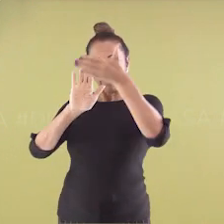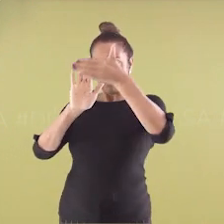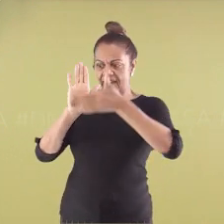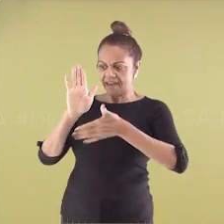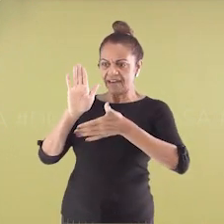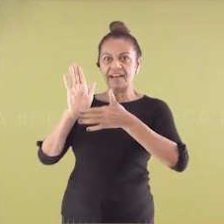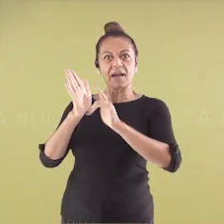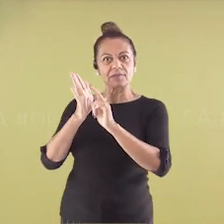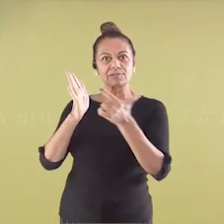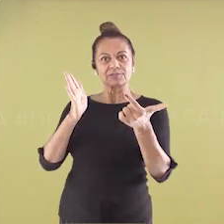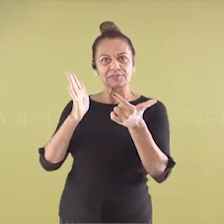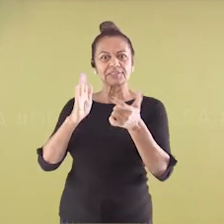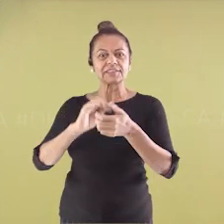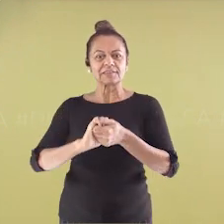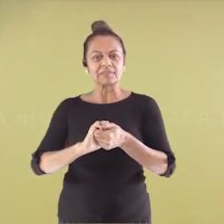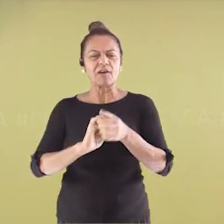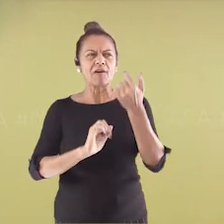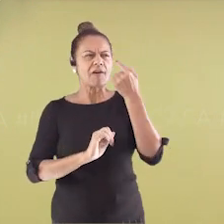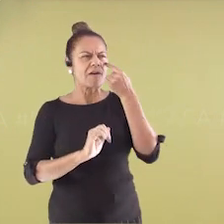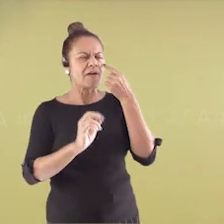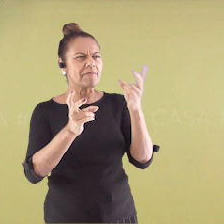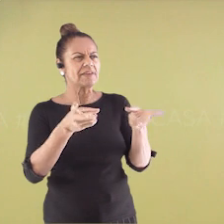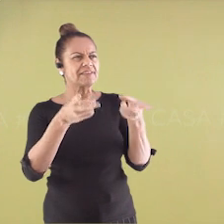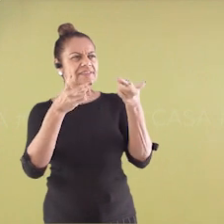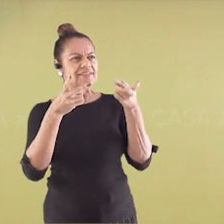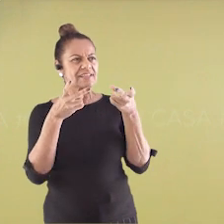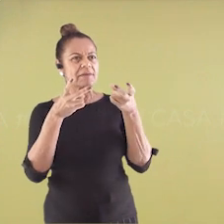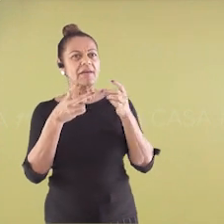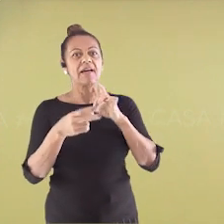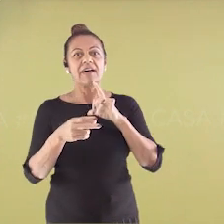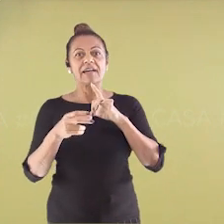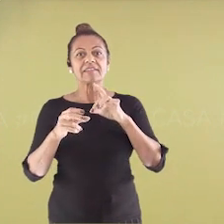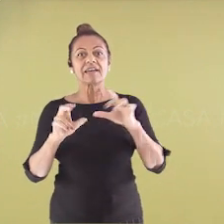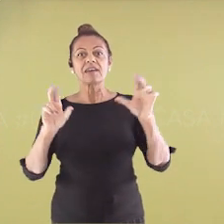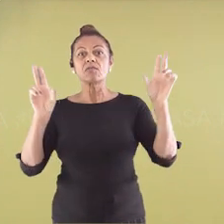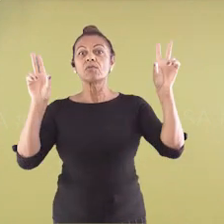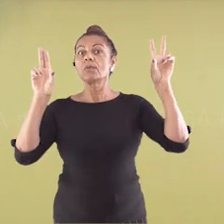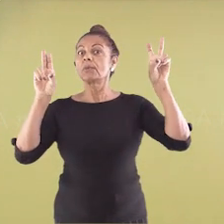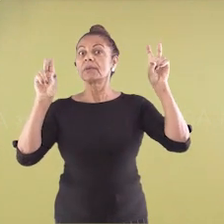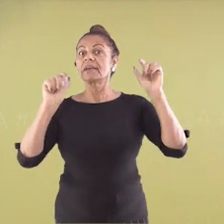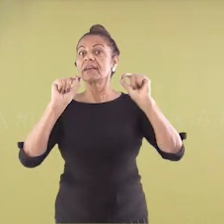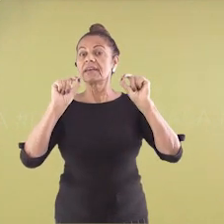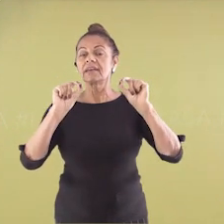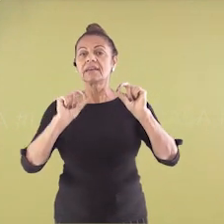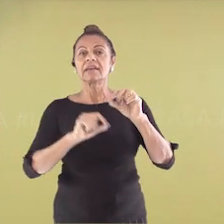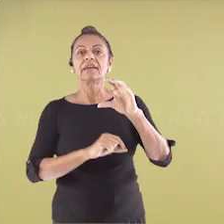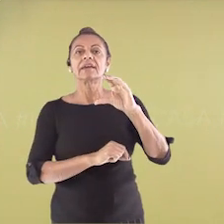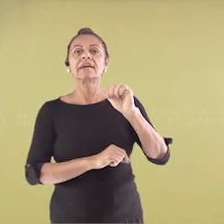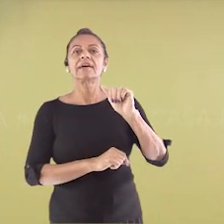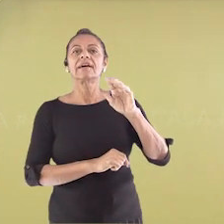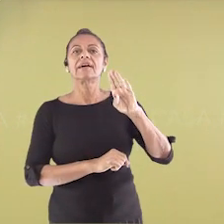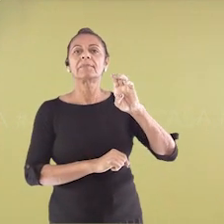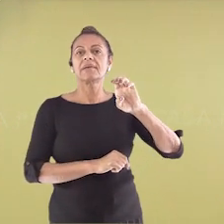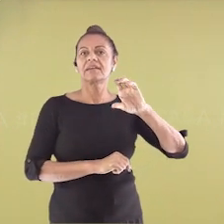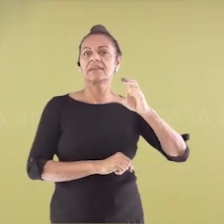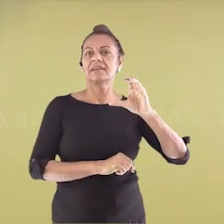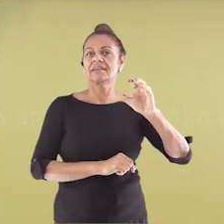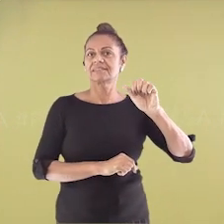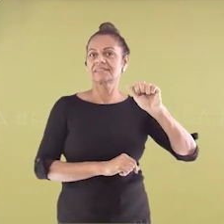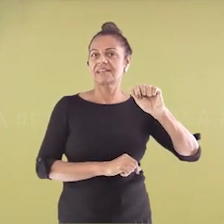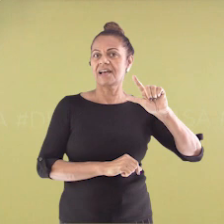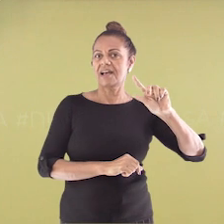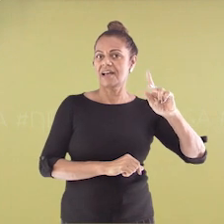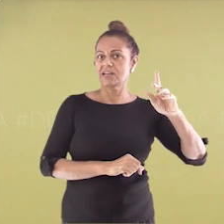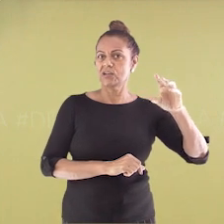que forma a capa desse jornal. Na parte aqui de cima, olhem só, nós temos o cabeçalho.